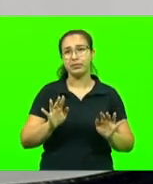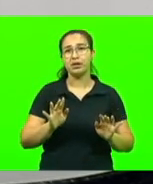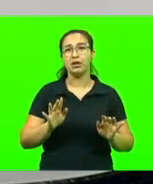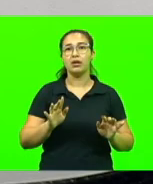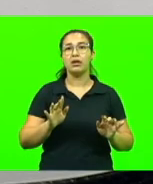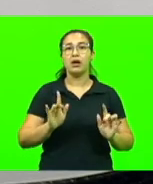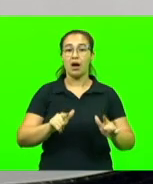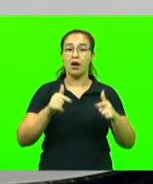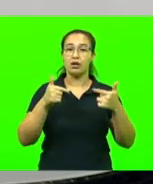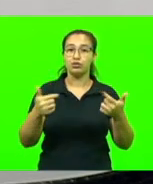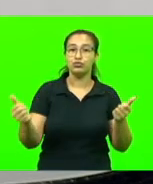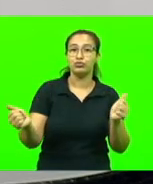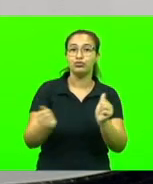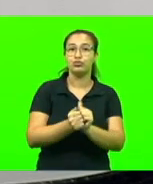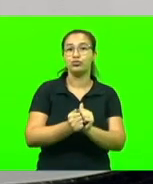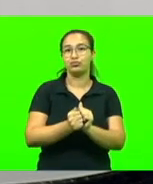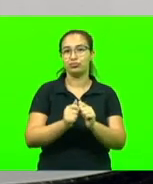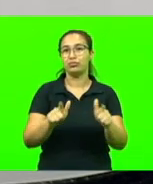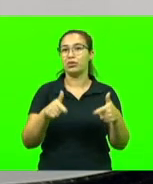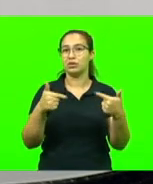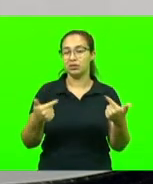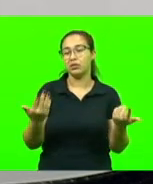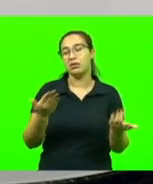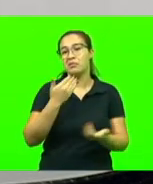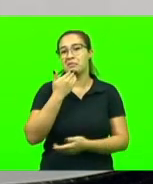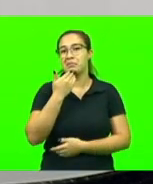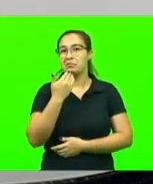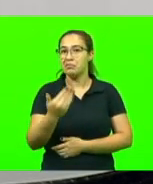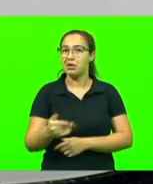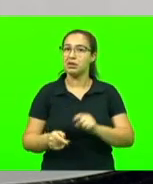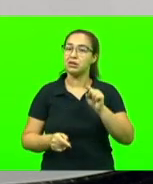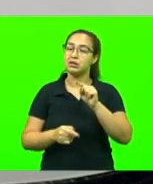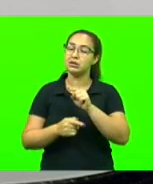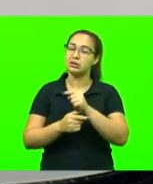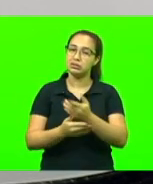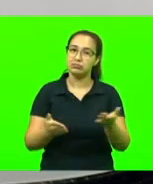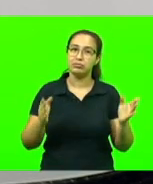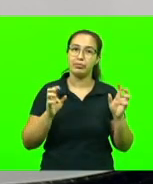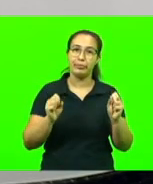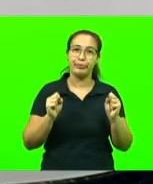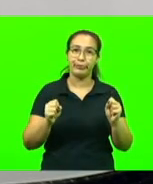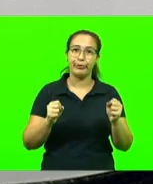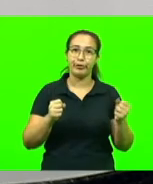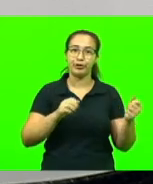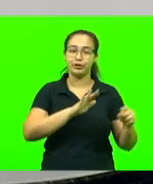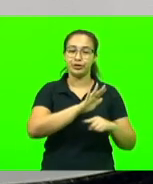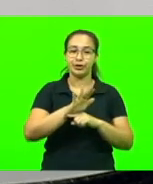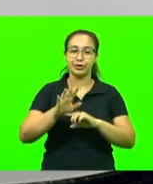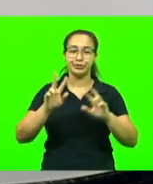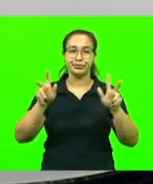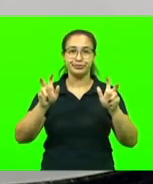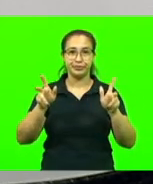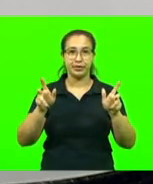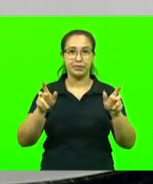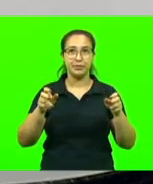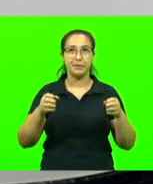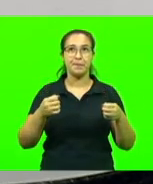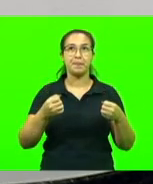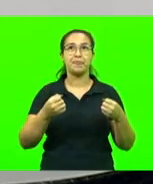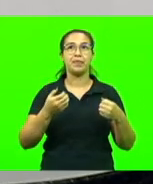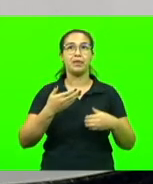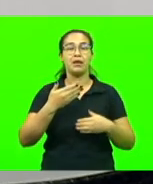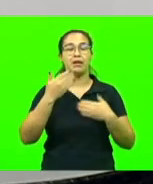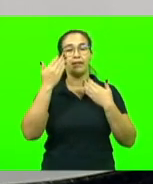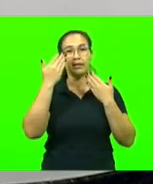conjuntamente na ação. E o meu apelo é para que a gente possa colaborar mutuamente nessas questões. Entrego a minha gratidão, por fim,